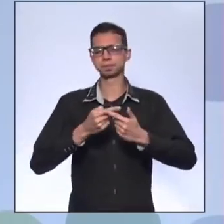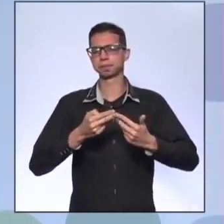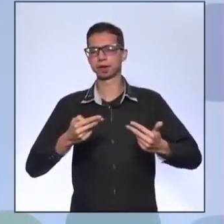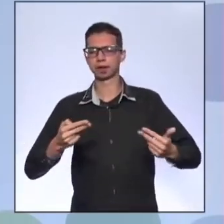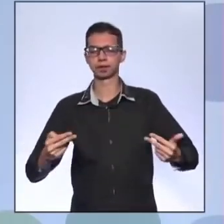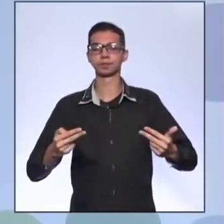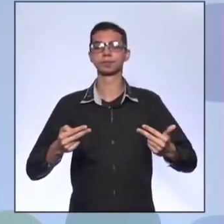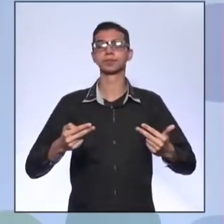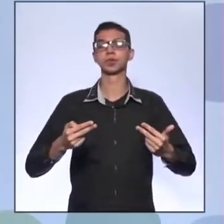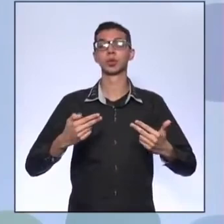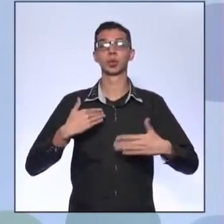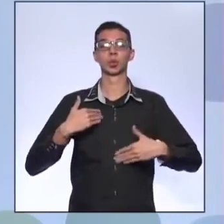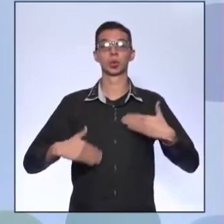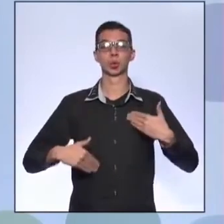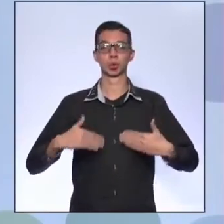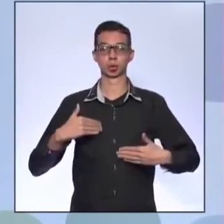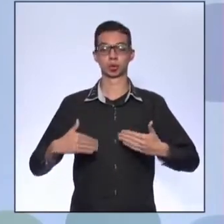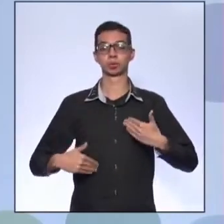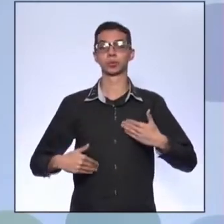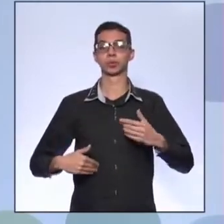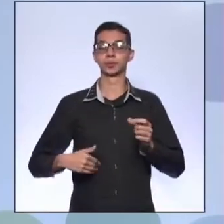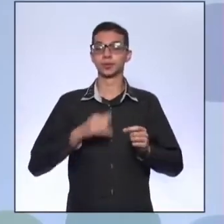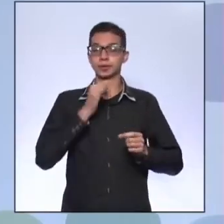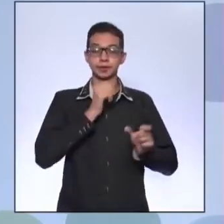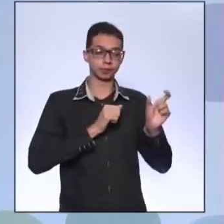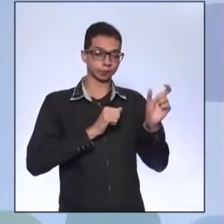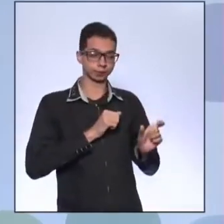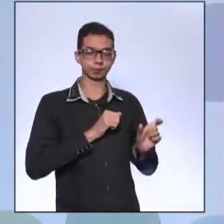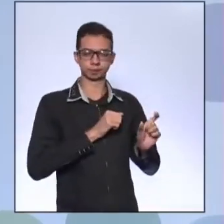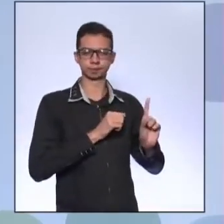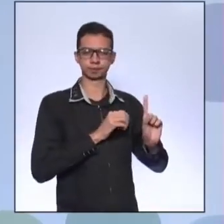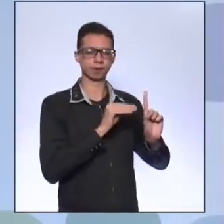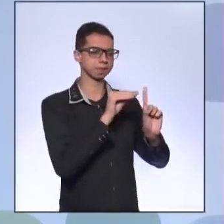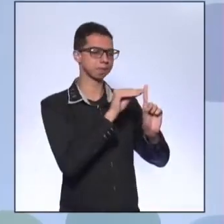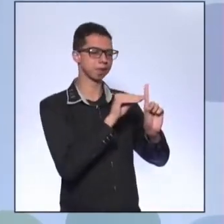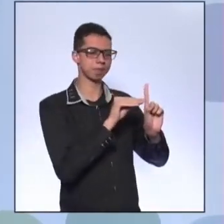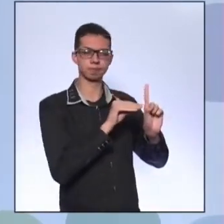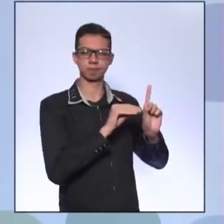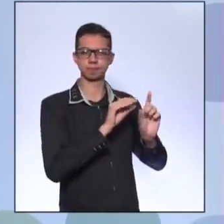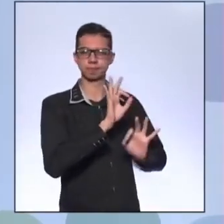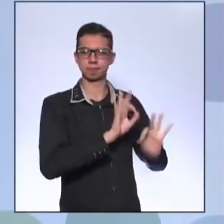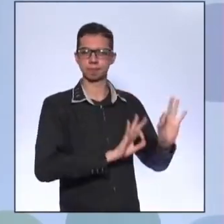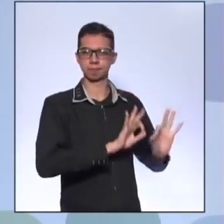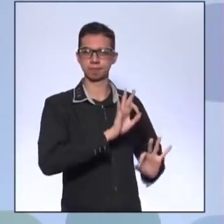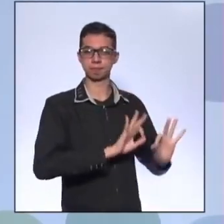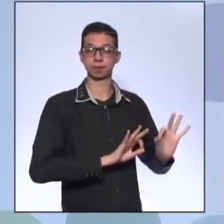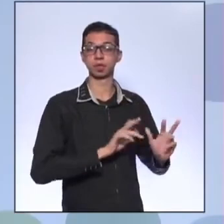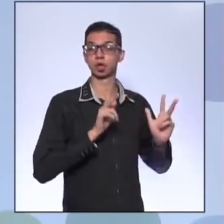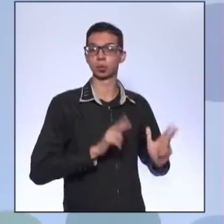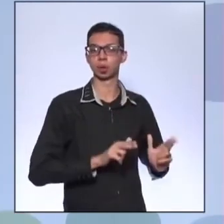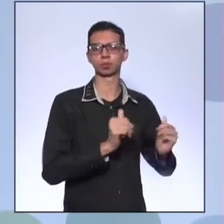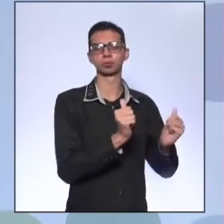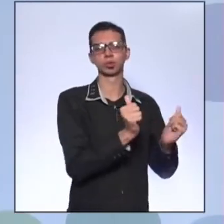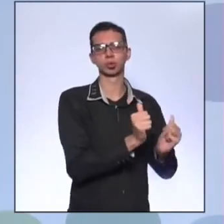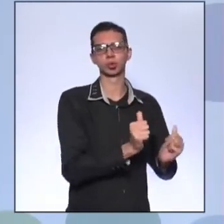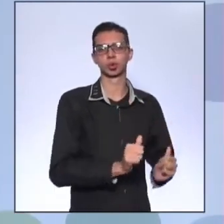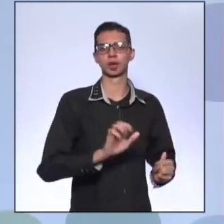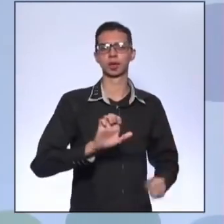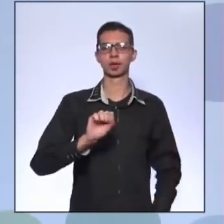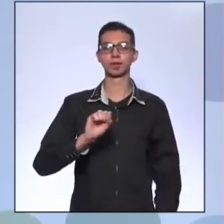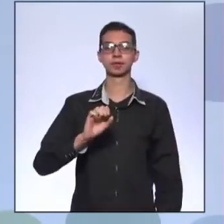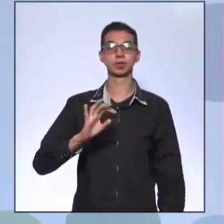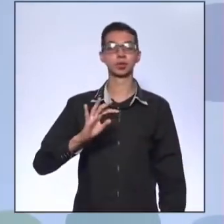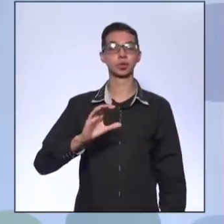naquele momento, ele se torne aí uma escultura. Tá? Nós temos ainda, como linguagens